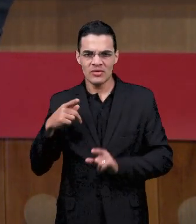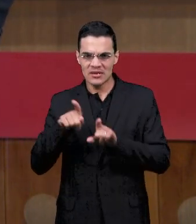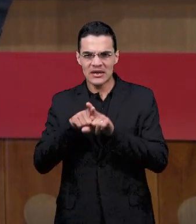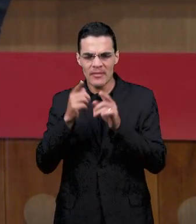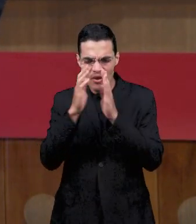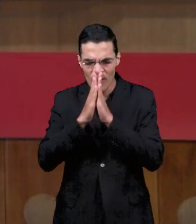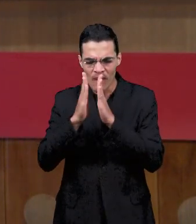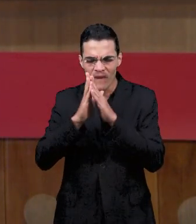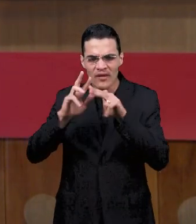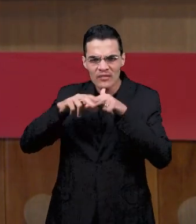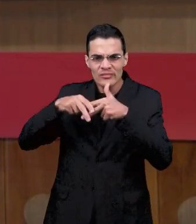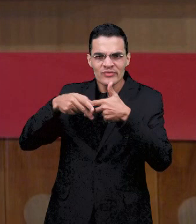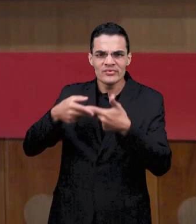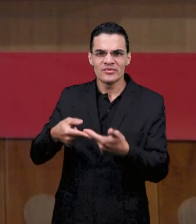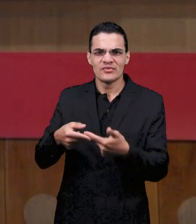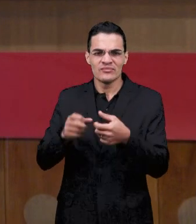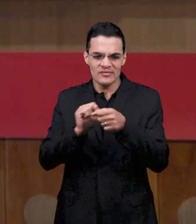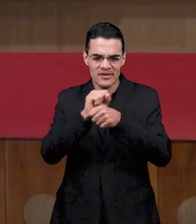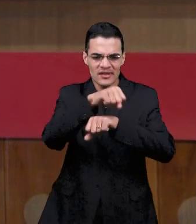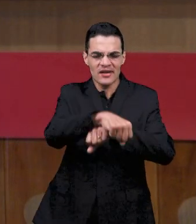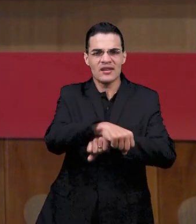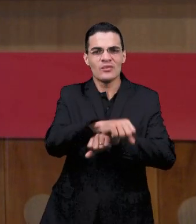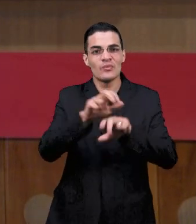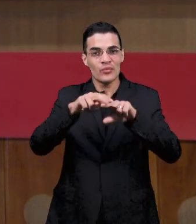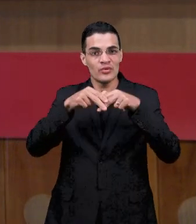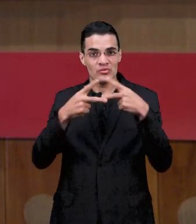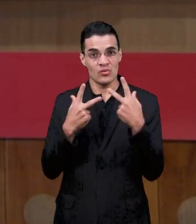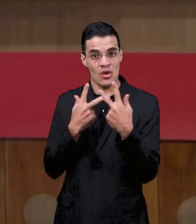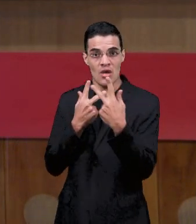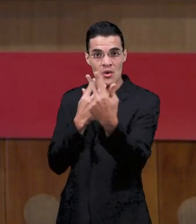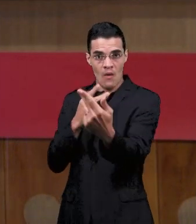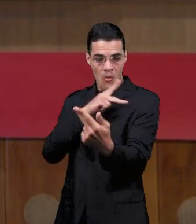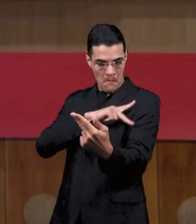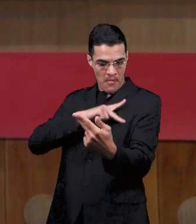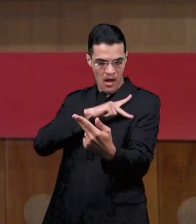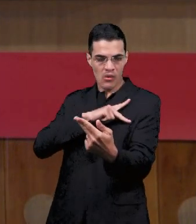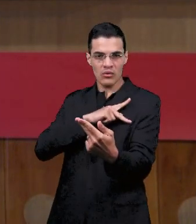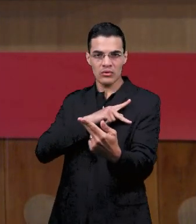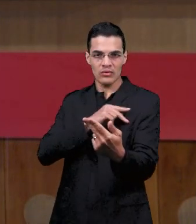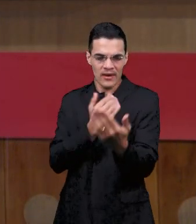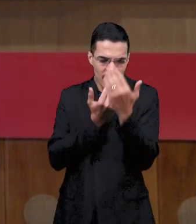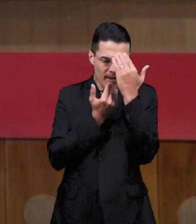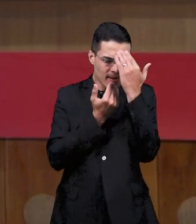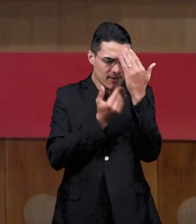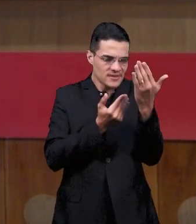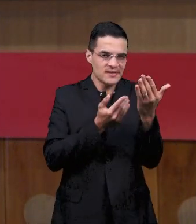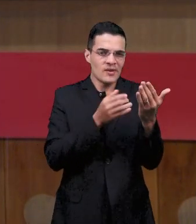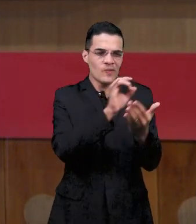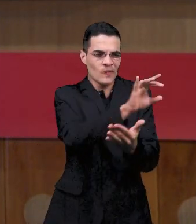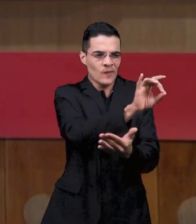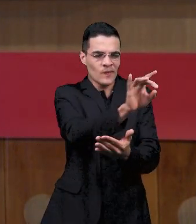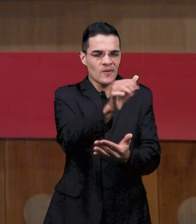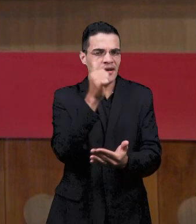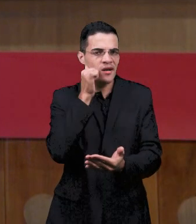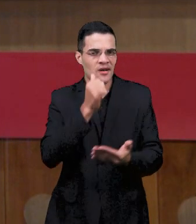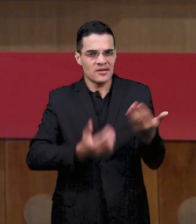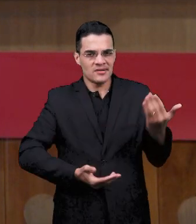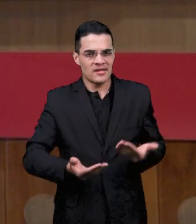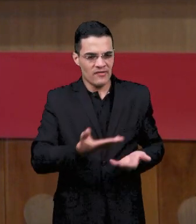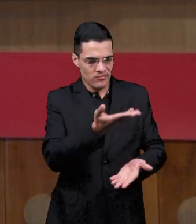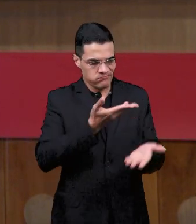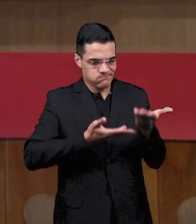Paulo saudou essas irmãs, cooperadoras do ministério, que se expuseram pelos seus